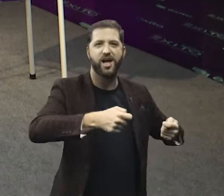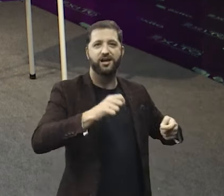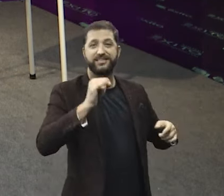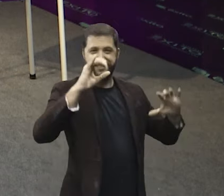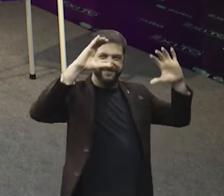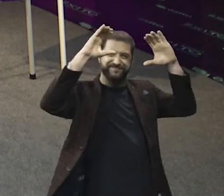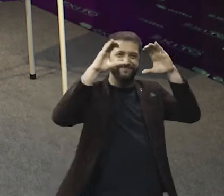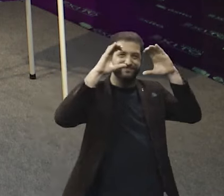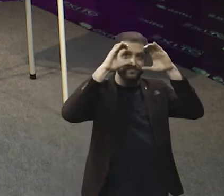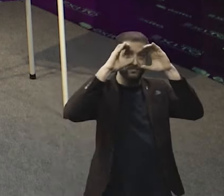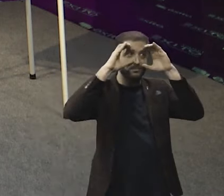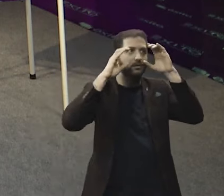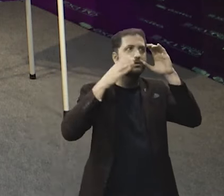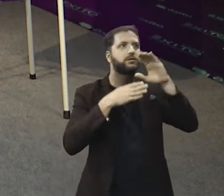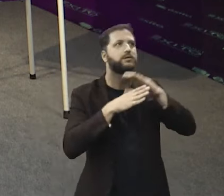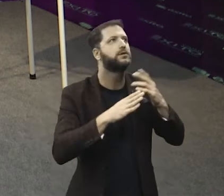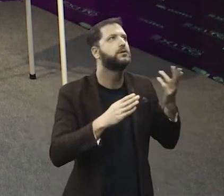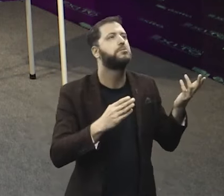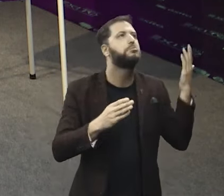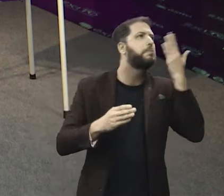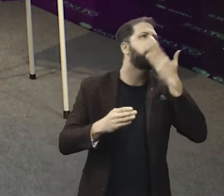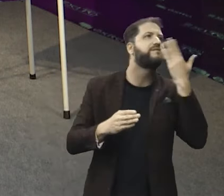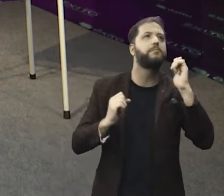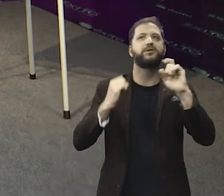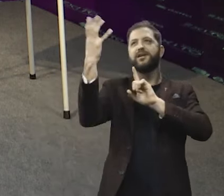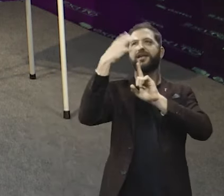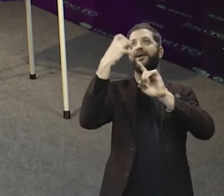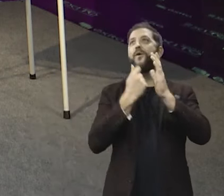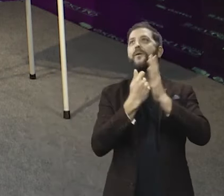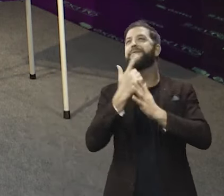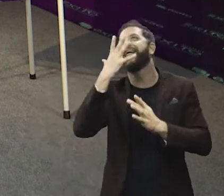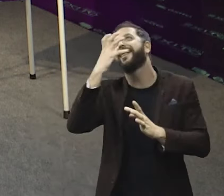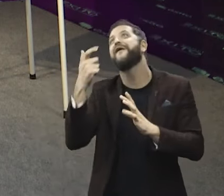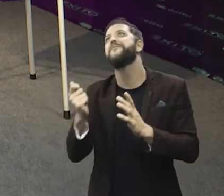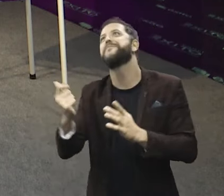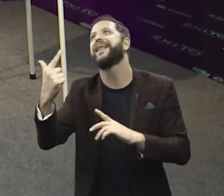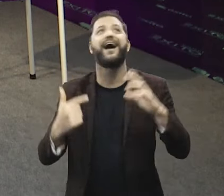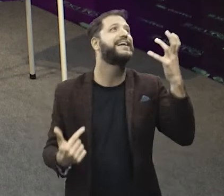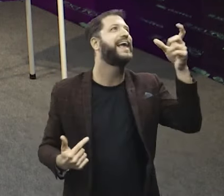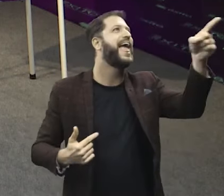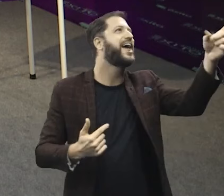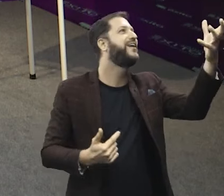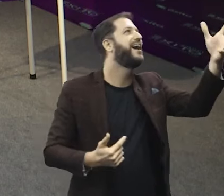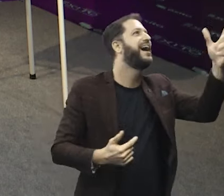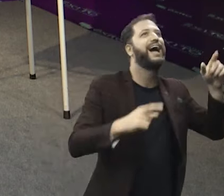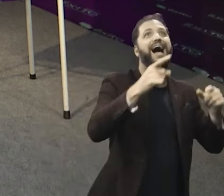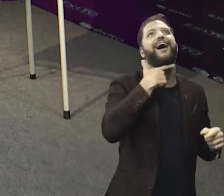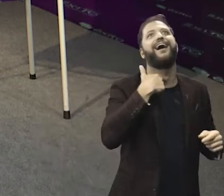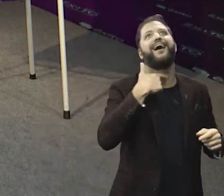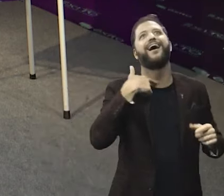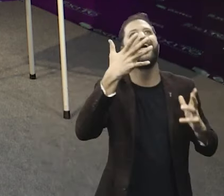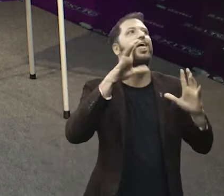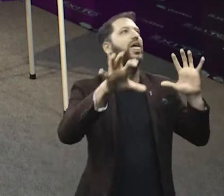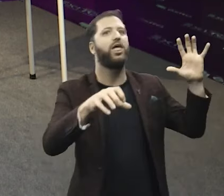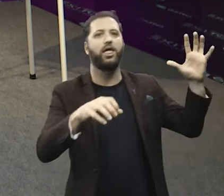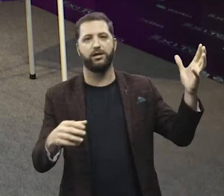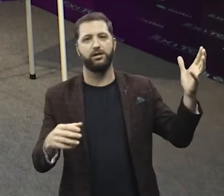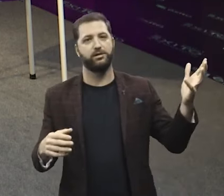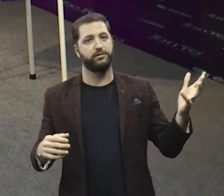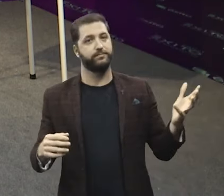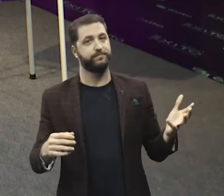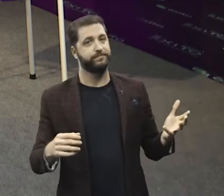manipular eu posso fazer você comprar coisas fazer coisas então isso é muito sério então você que tá me